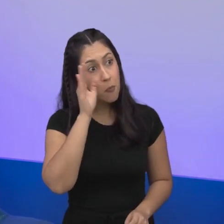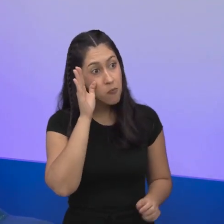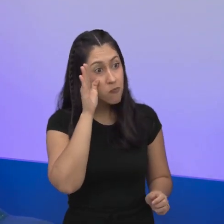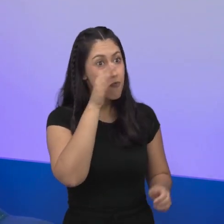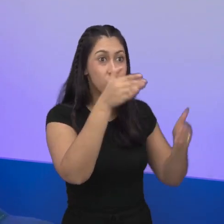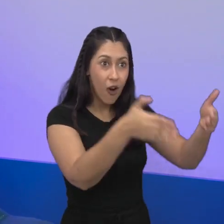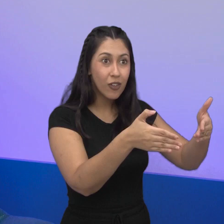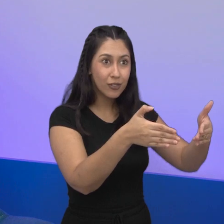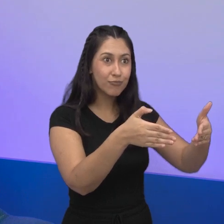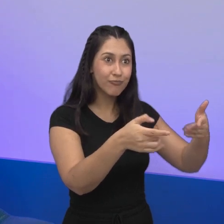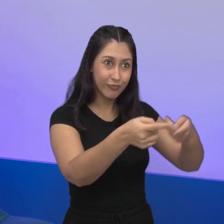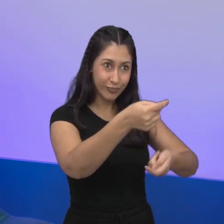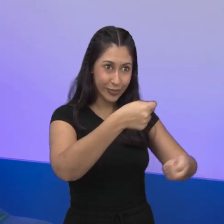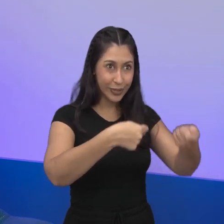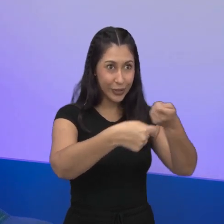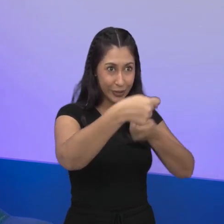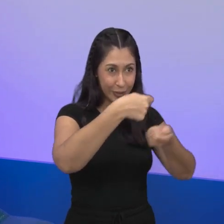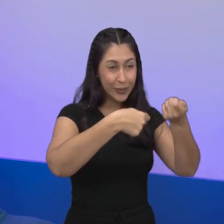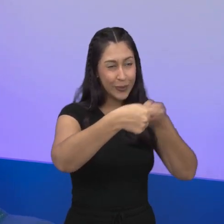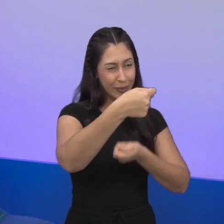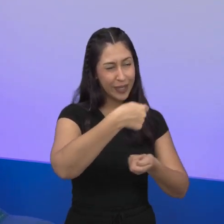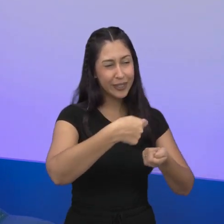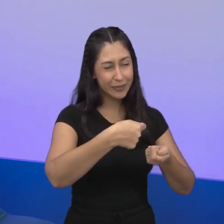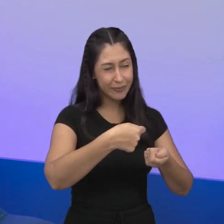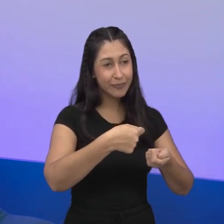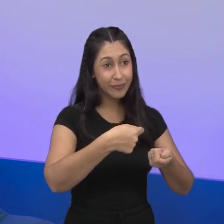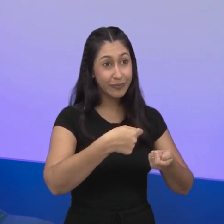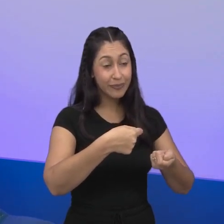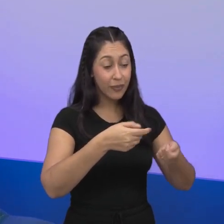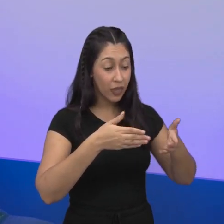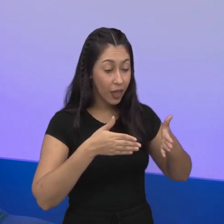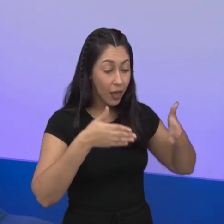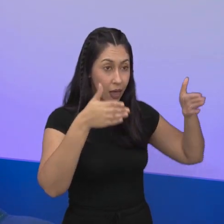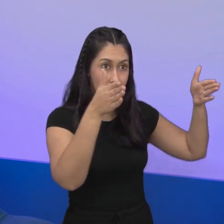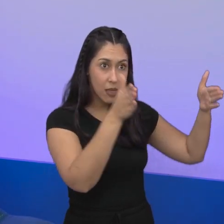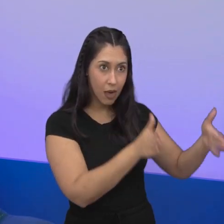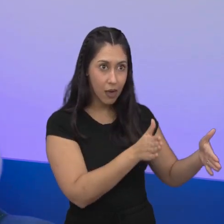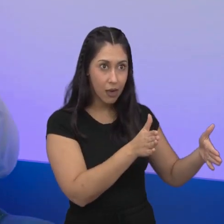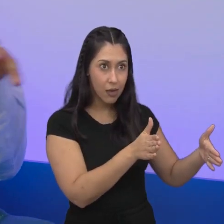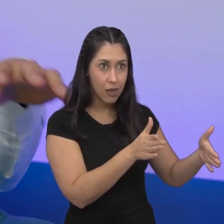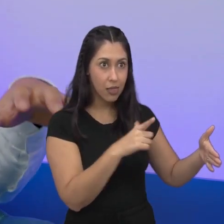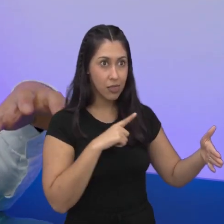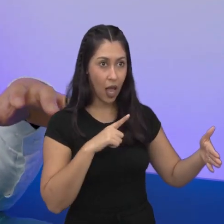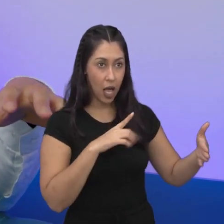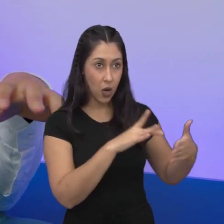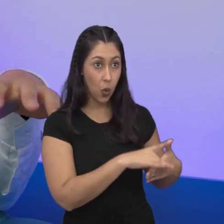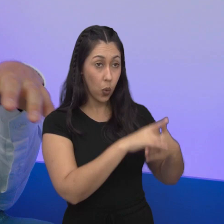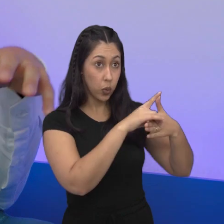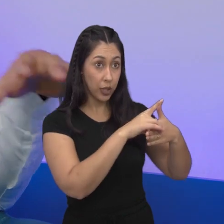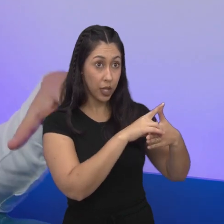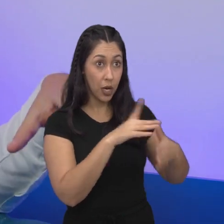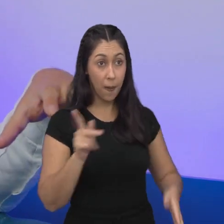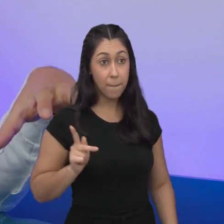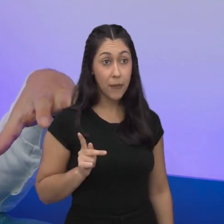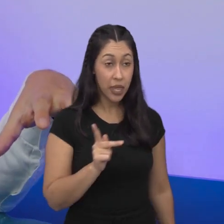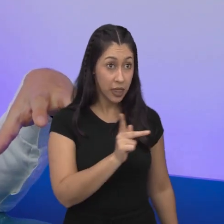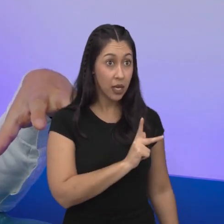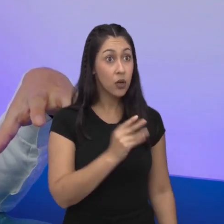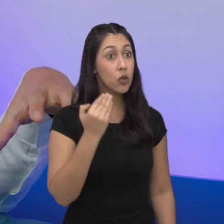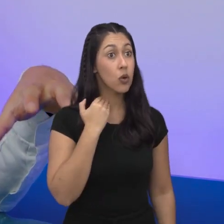tratar, que é o assunto de economia, propriamente dita. Essa trilha de finanças ela é conduzida pelos presidentes dos bancos